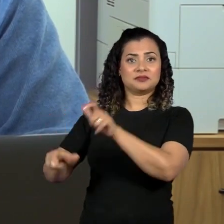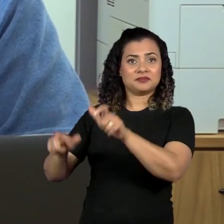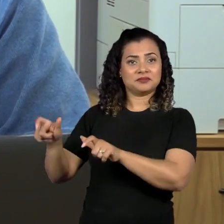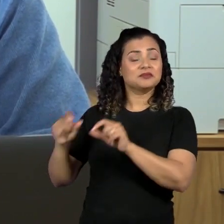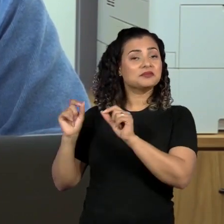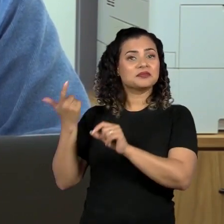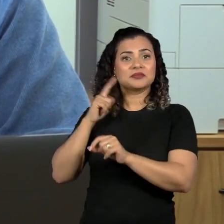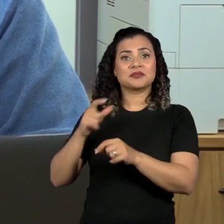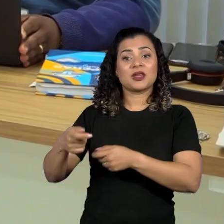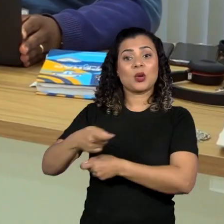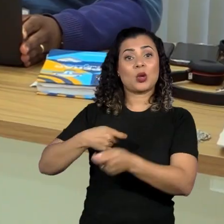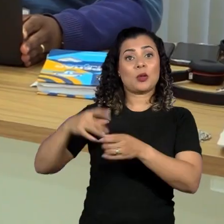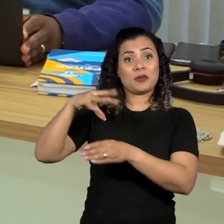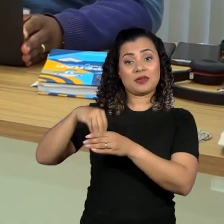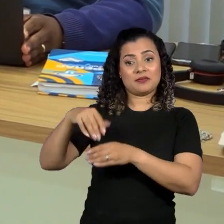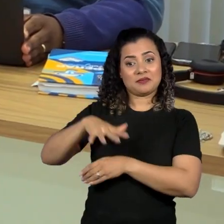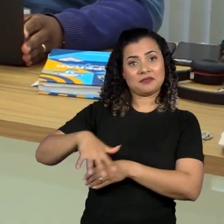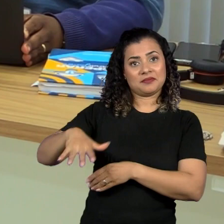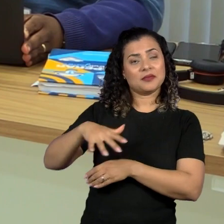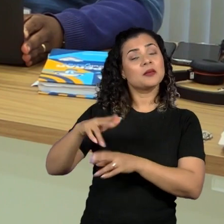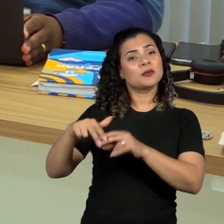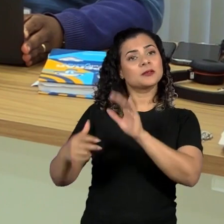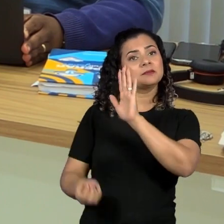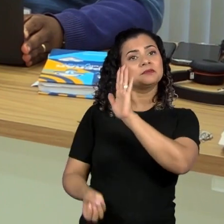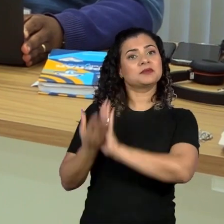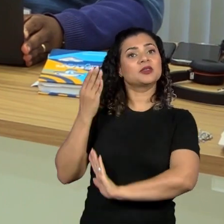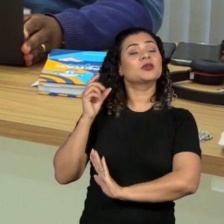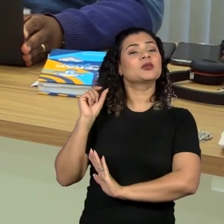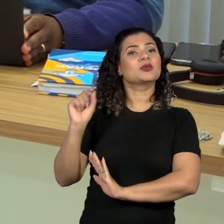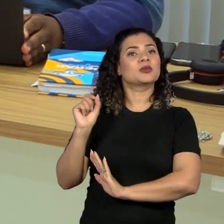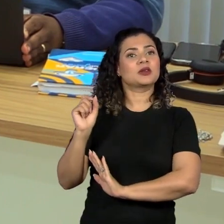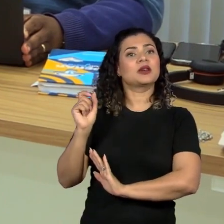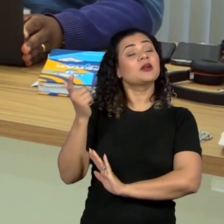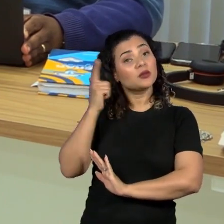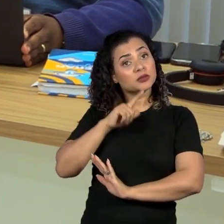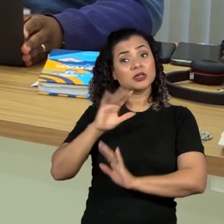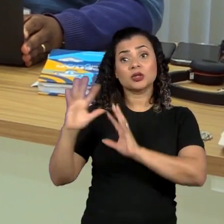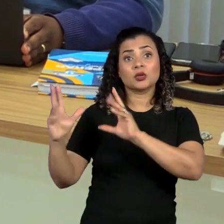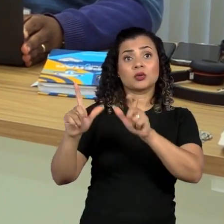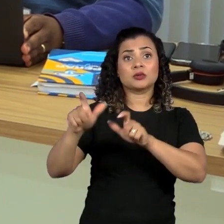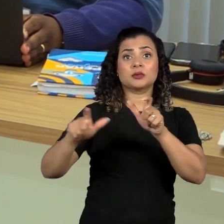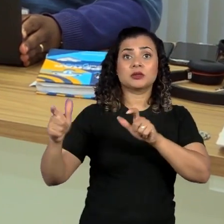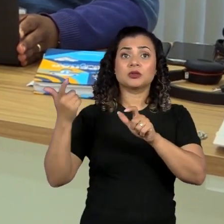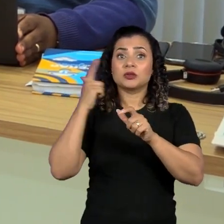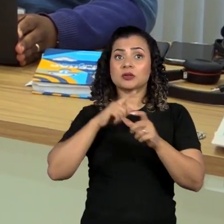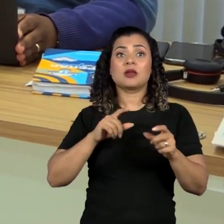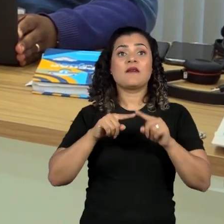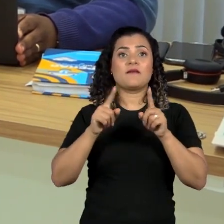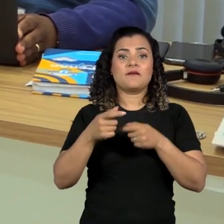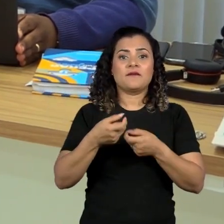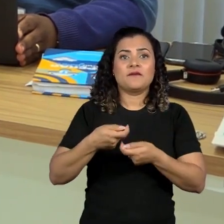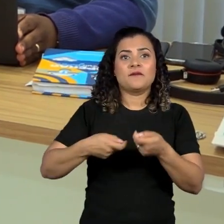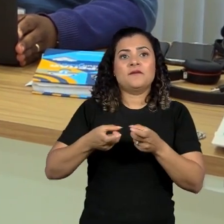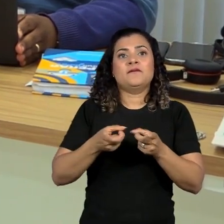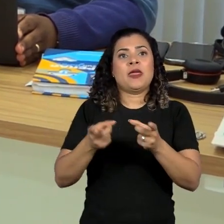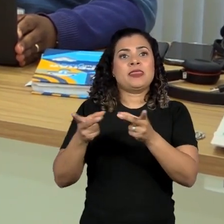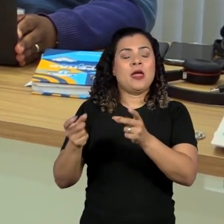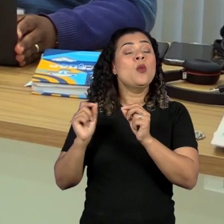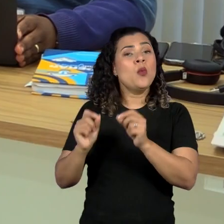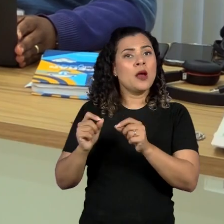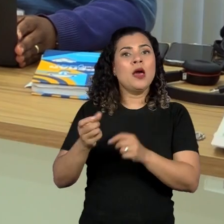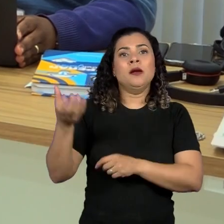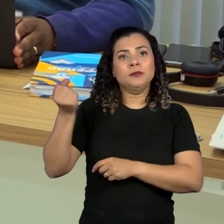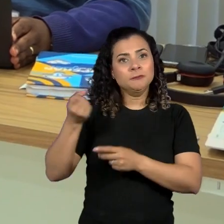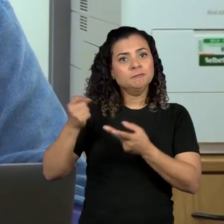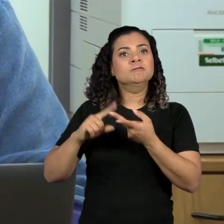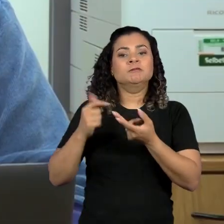para a economia local. Com isso, ele trouxe... com que todos conseguissem ter ali sua vaca de leite, sua bicicleta, sua máquina